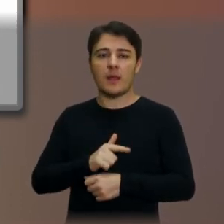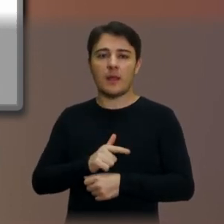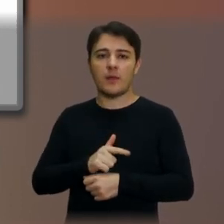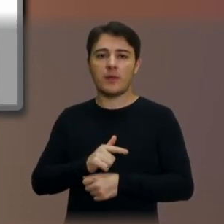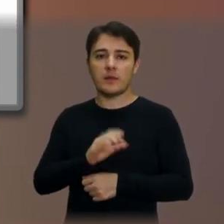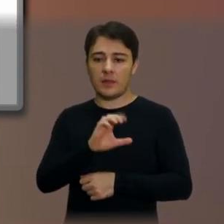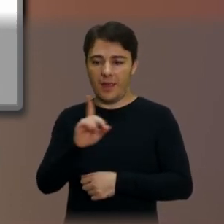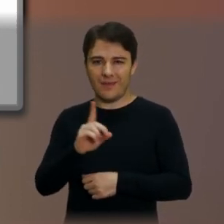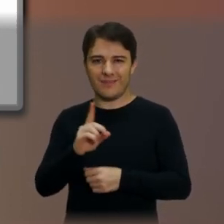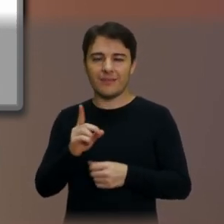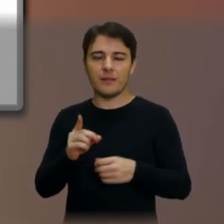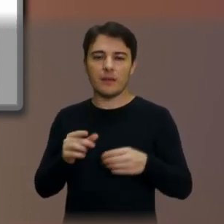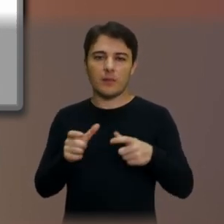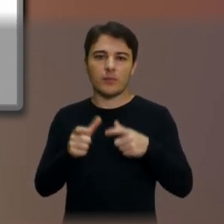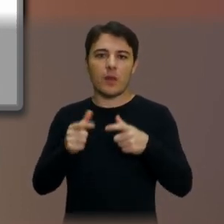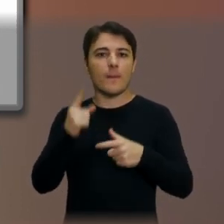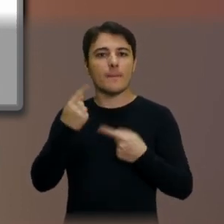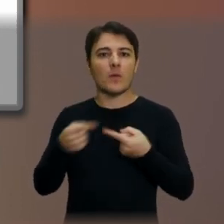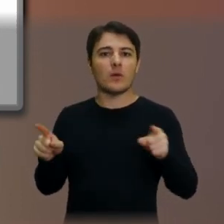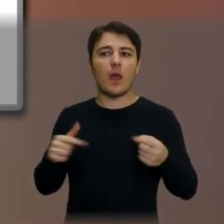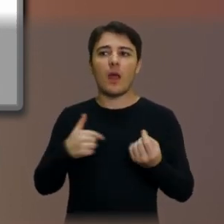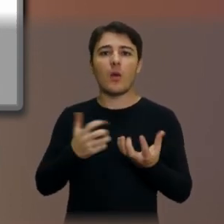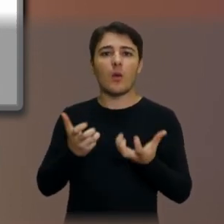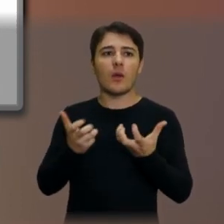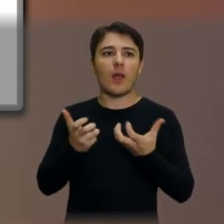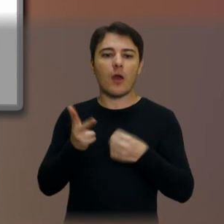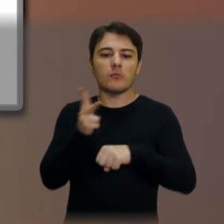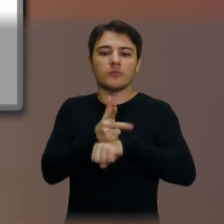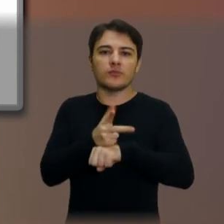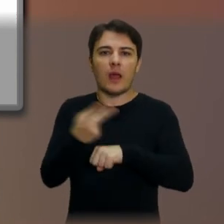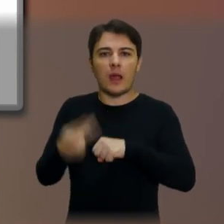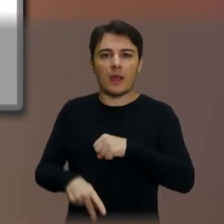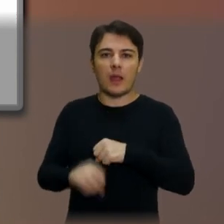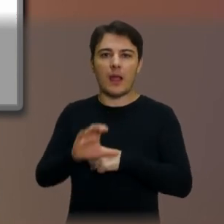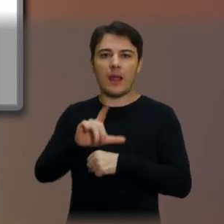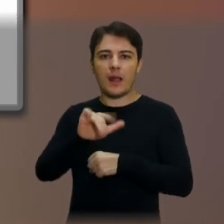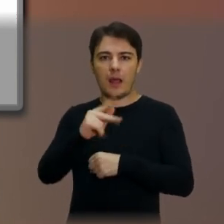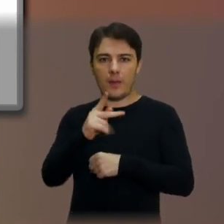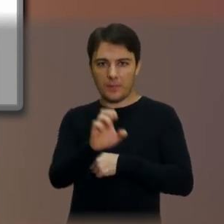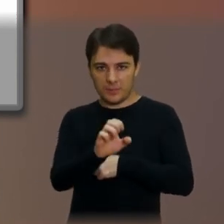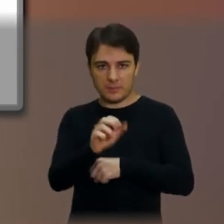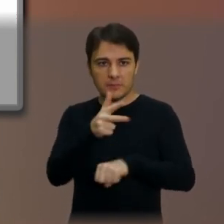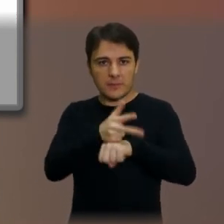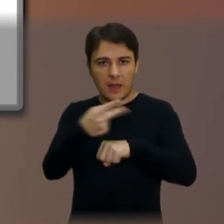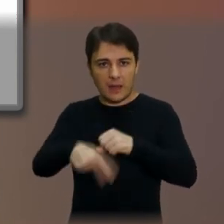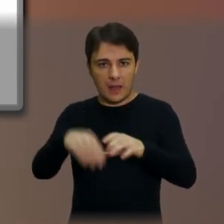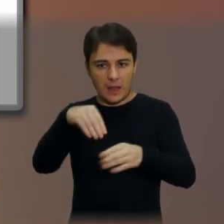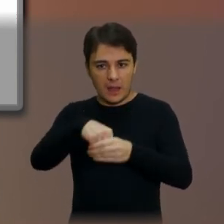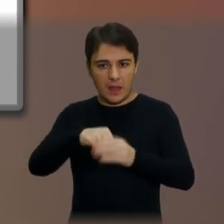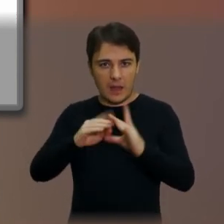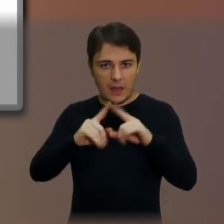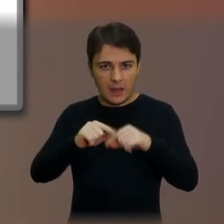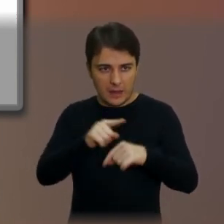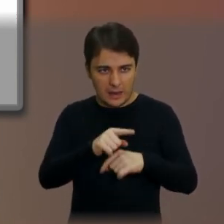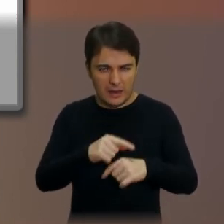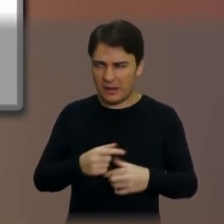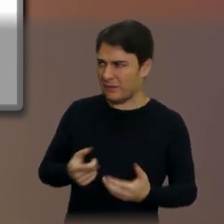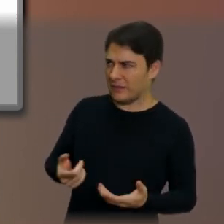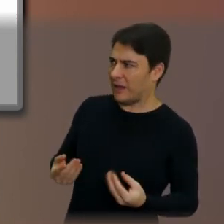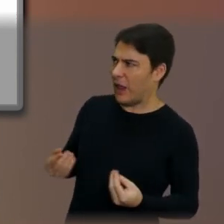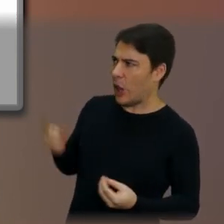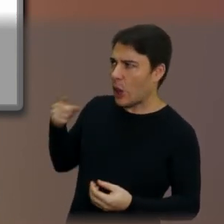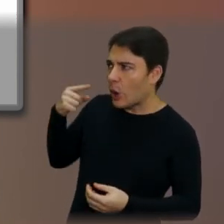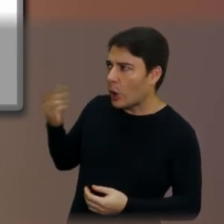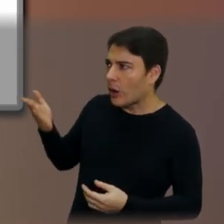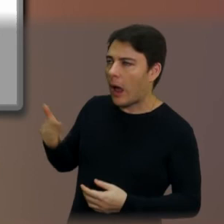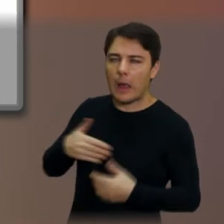O Padre Afonso eu falei para ele padre que vai gravar um clipe dentro da igreja é o clipe de anjo guardião Ele falou que tá louco foi isso para que para ele